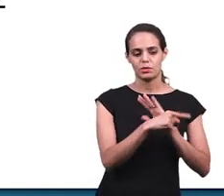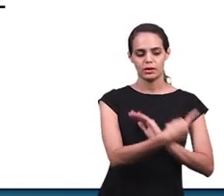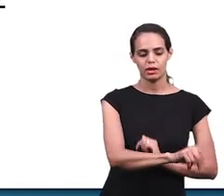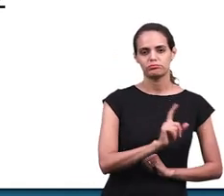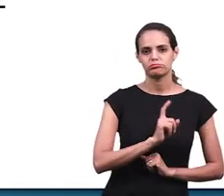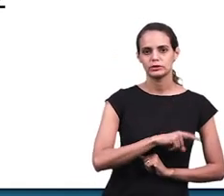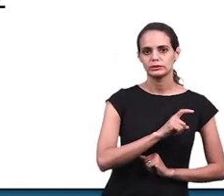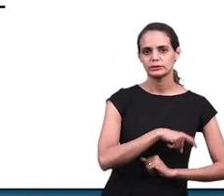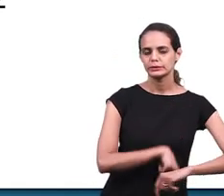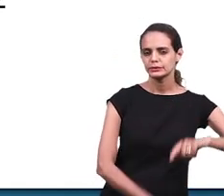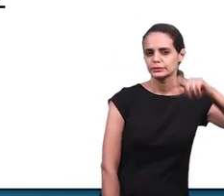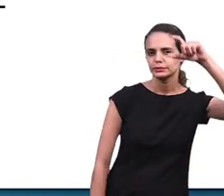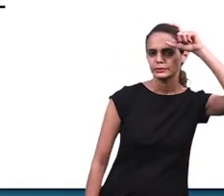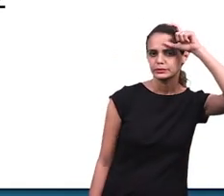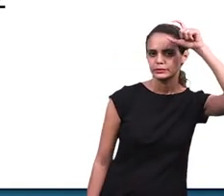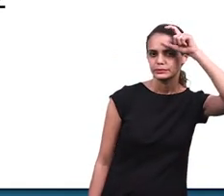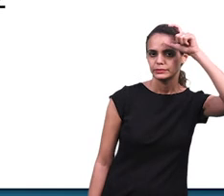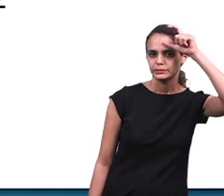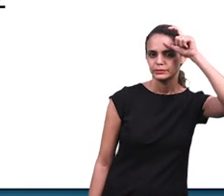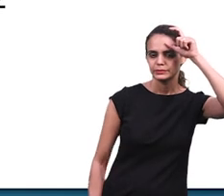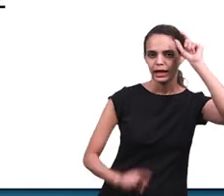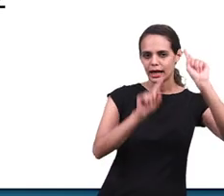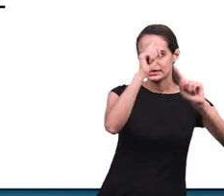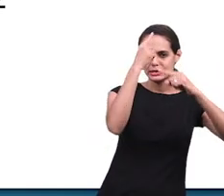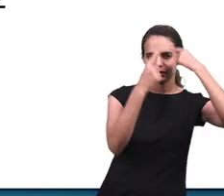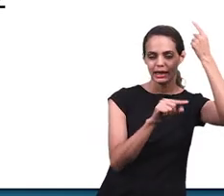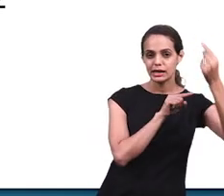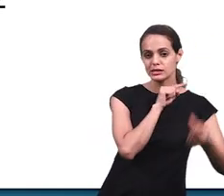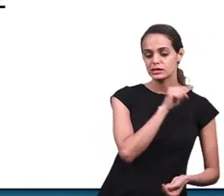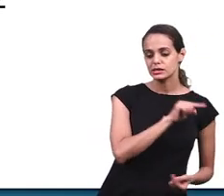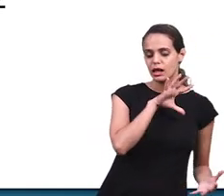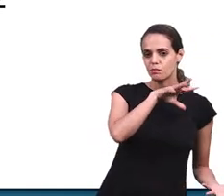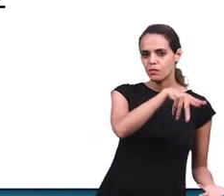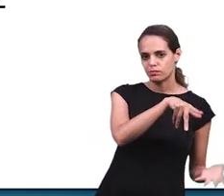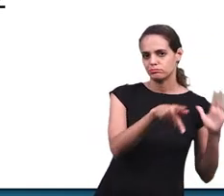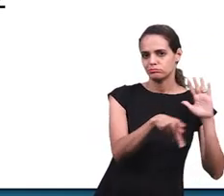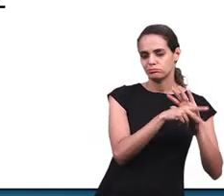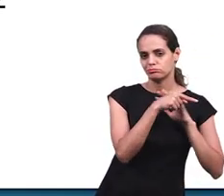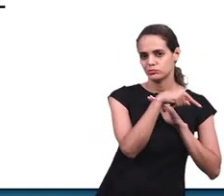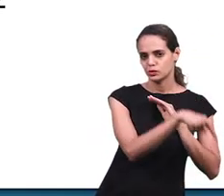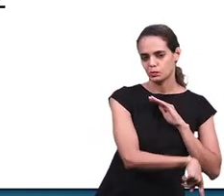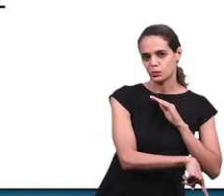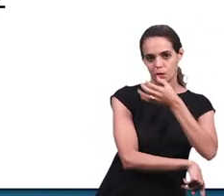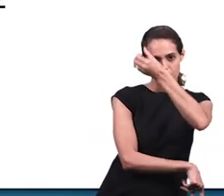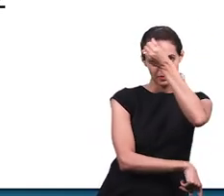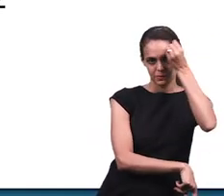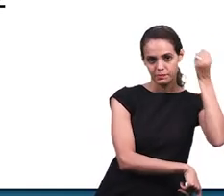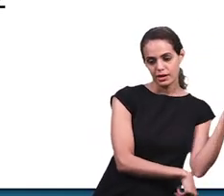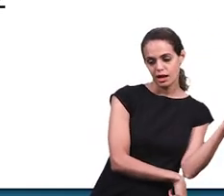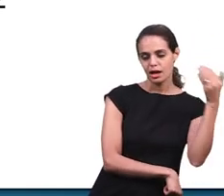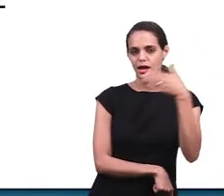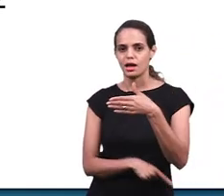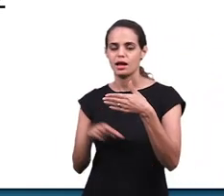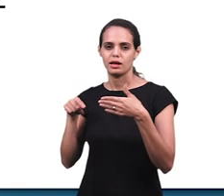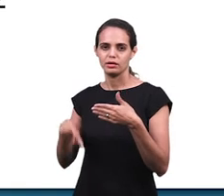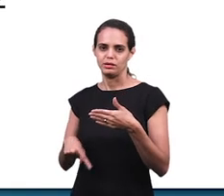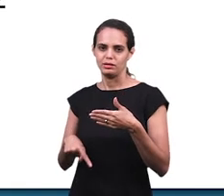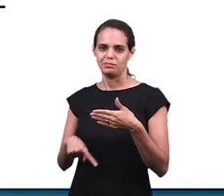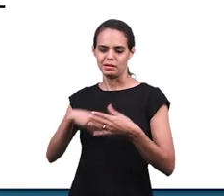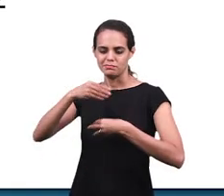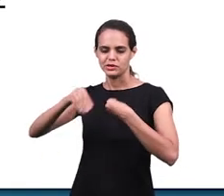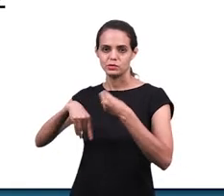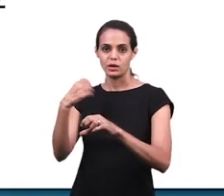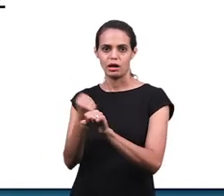ação maligna para introduzir as ideias do mundo e do anticristo para contaminar a obra do Espírito. E